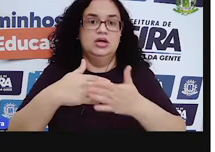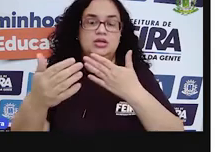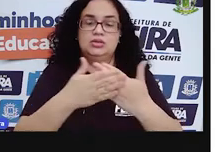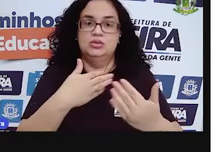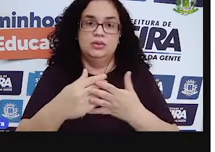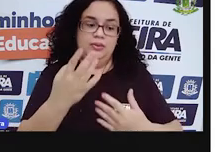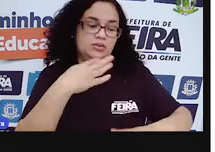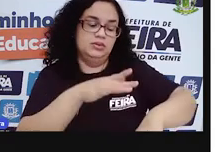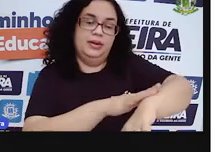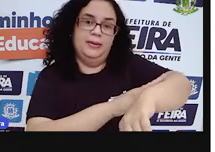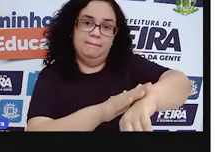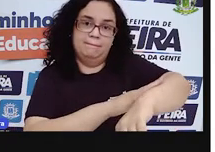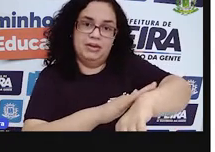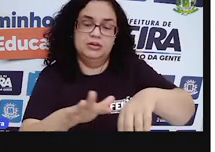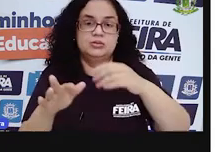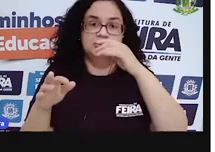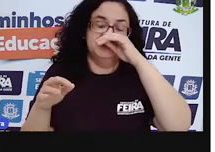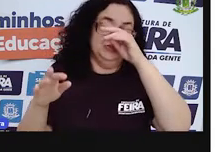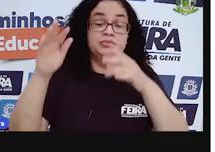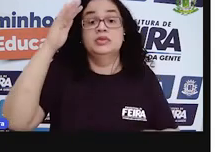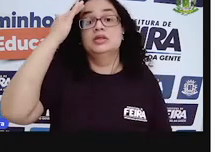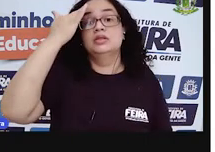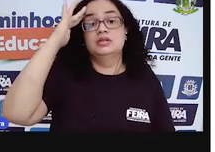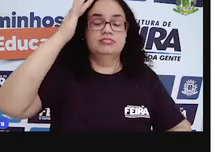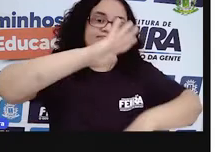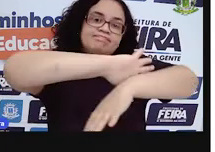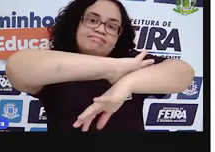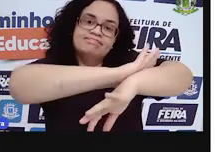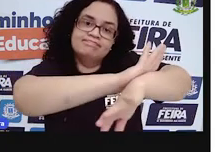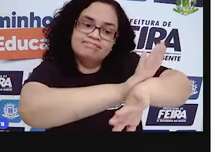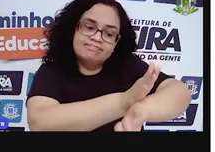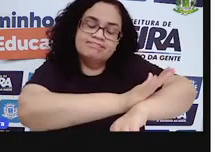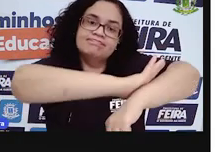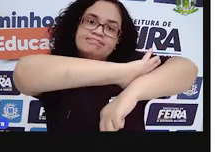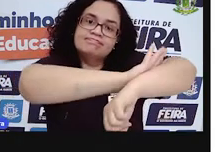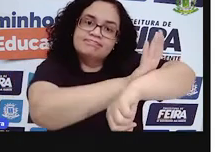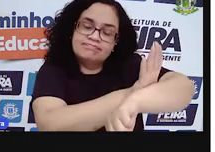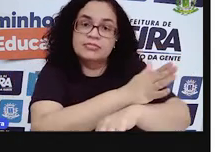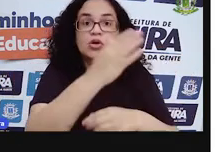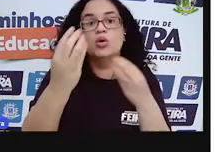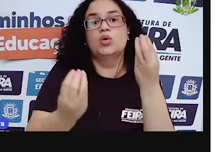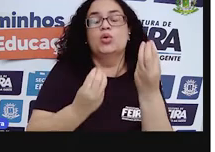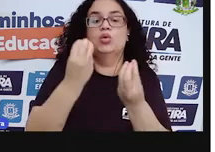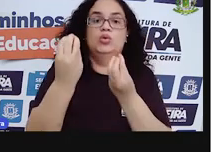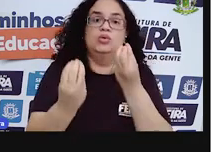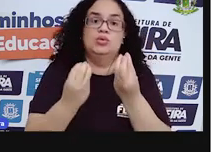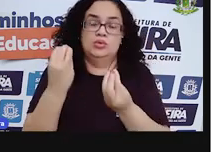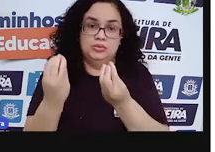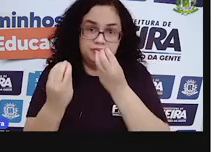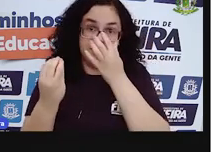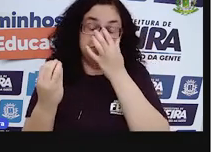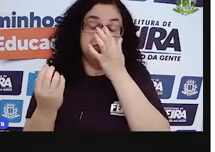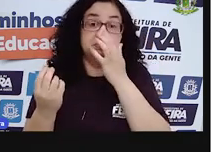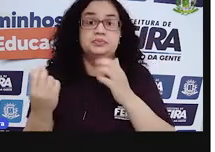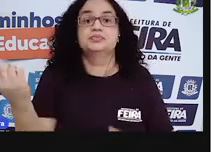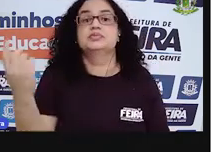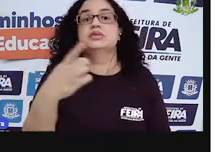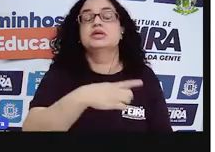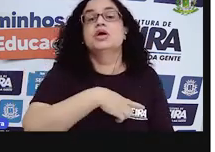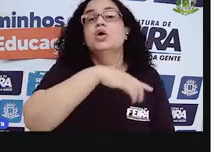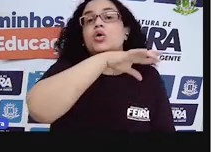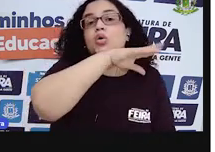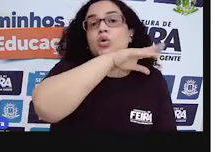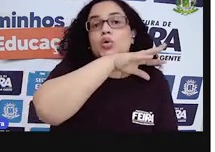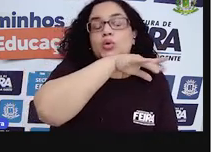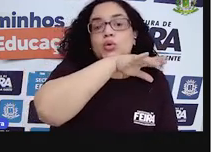compreensão entender essa coisa do racismo como funciona né como tem funcionado de